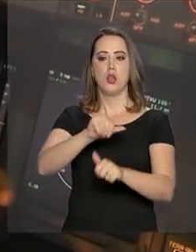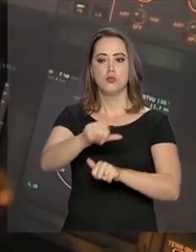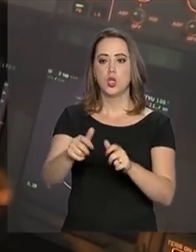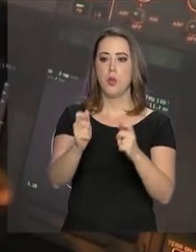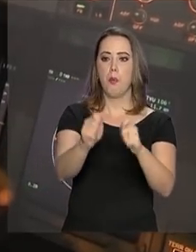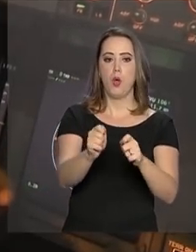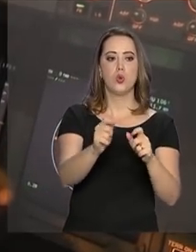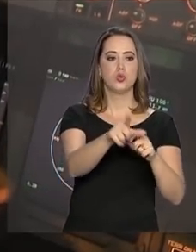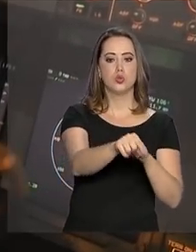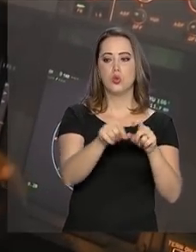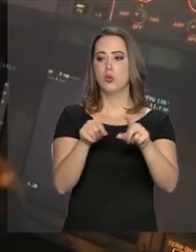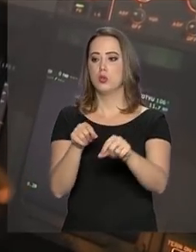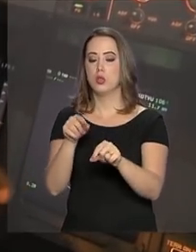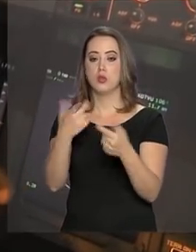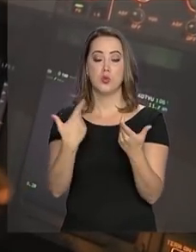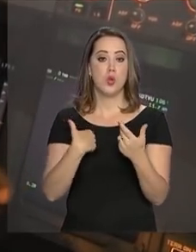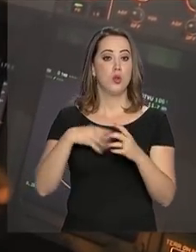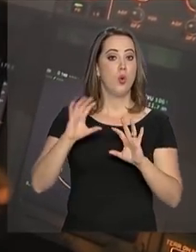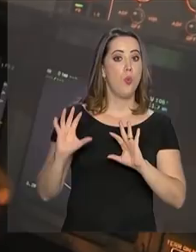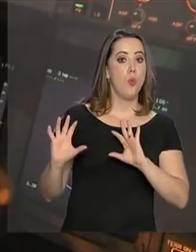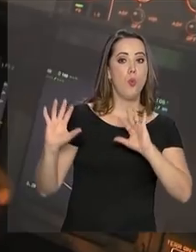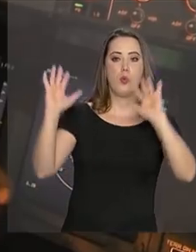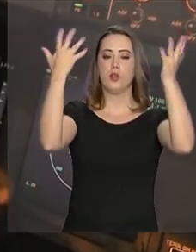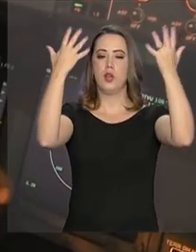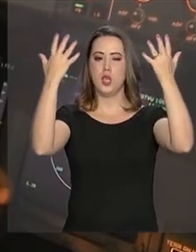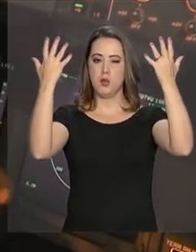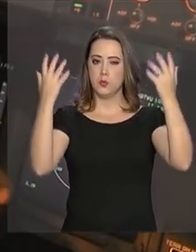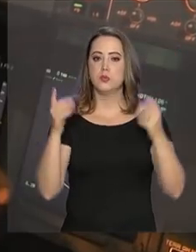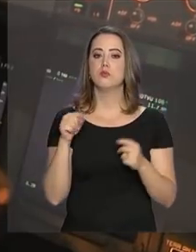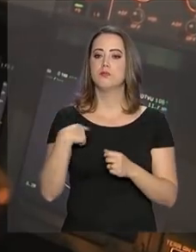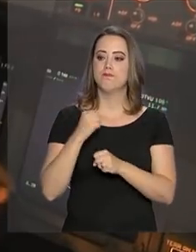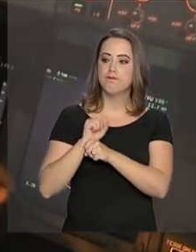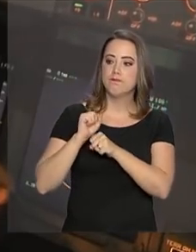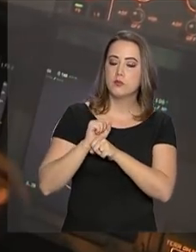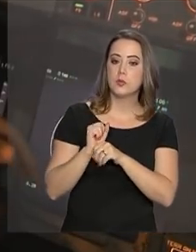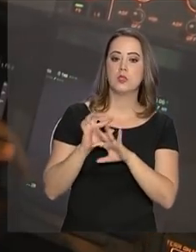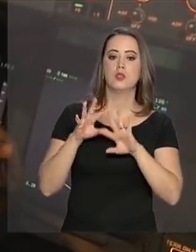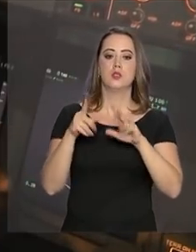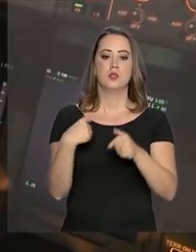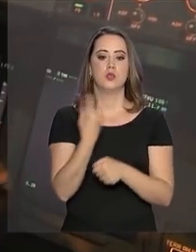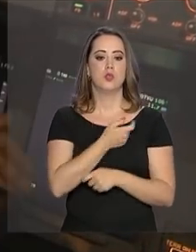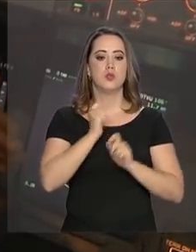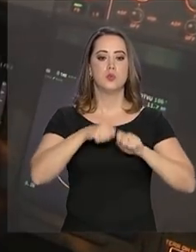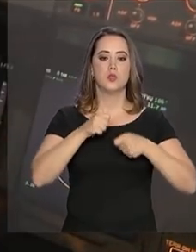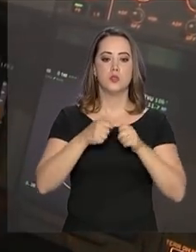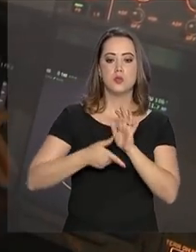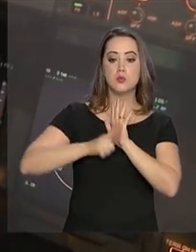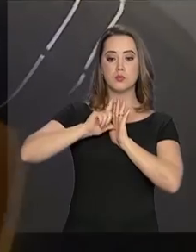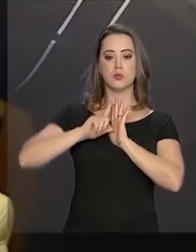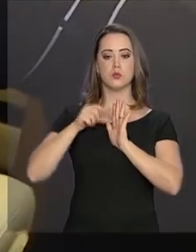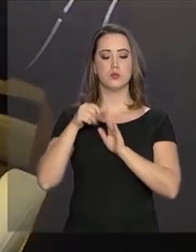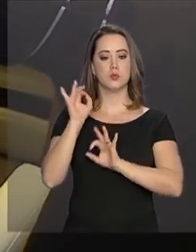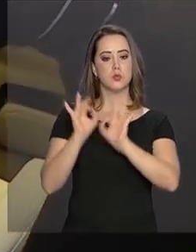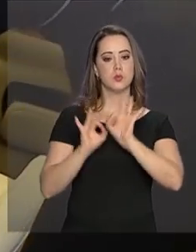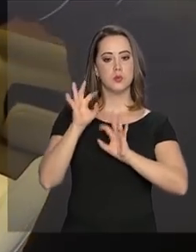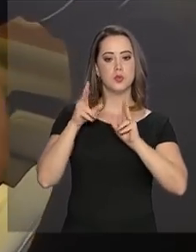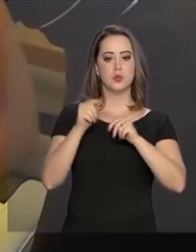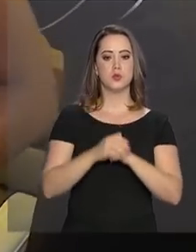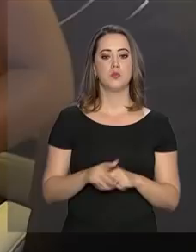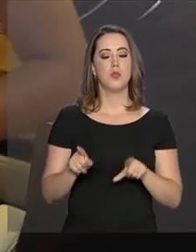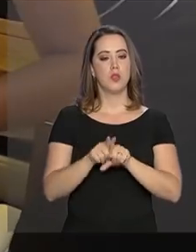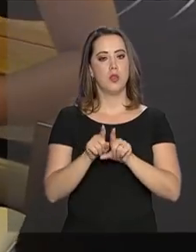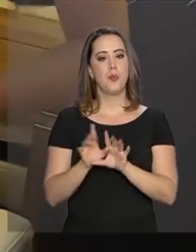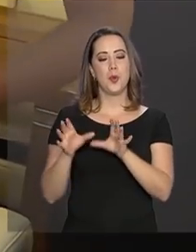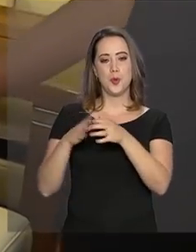alternativa, as condições meteorológicas que nos aguardam, de forma que nós possamos nos antever. também integrante